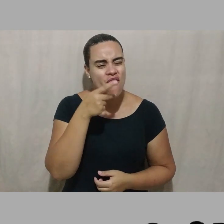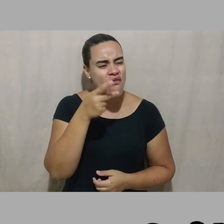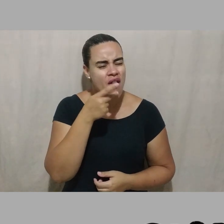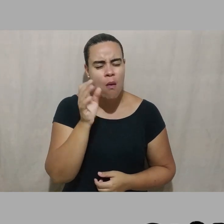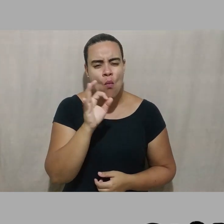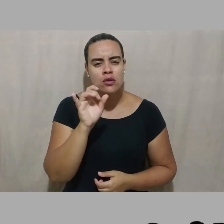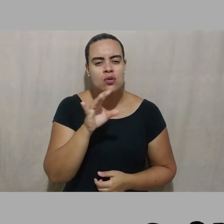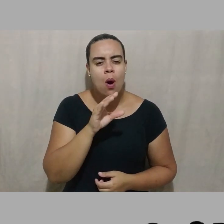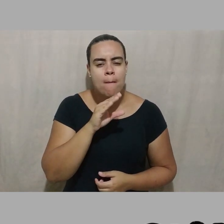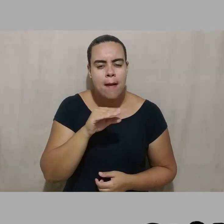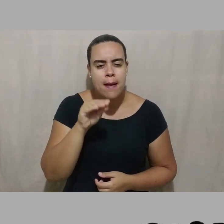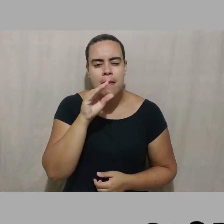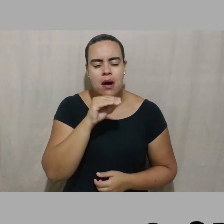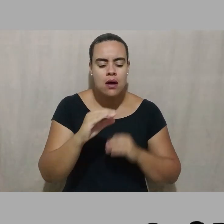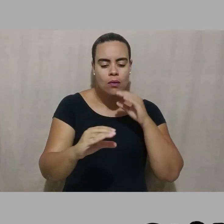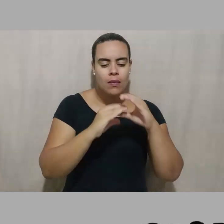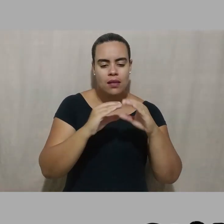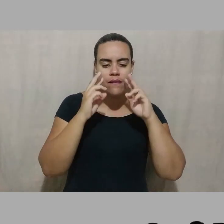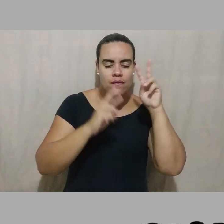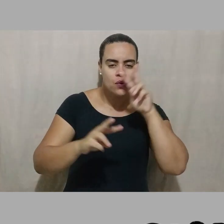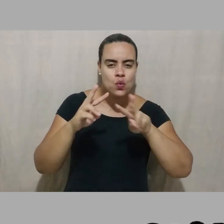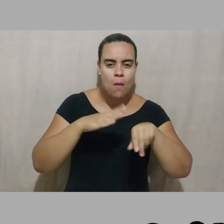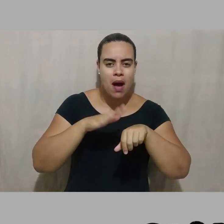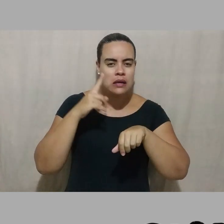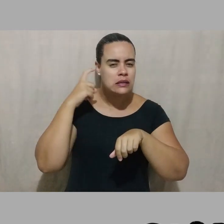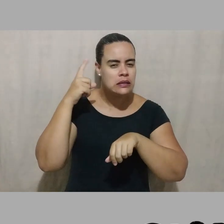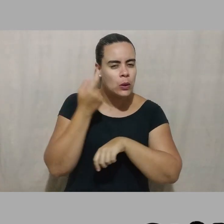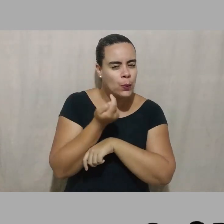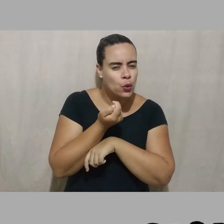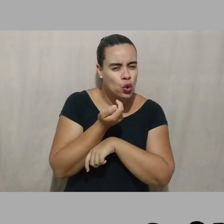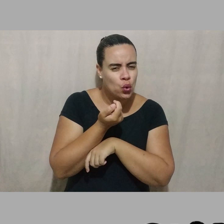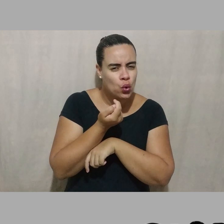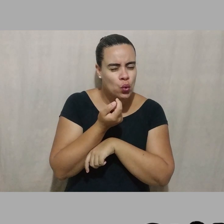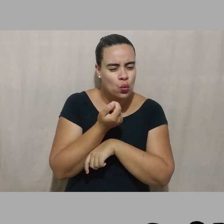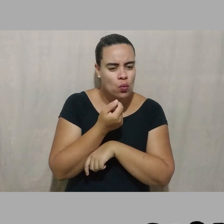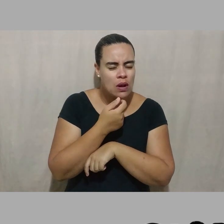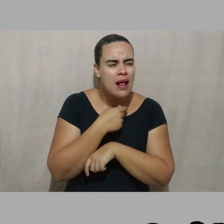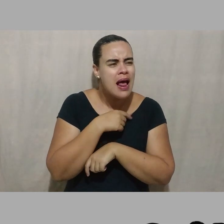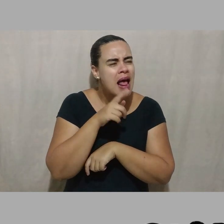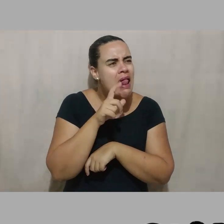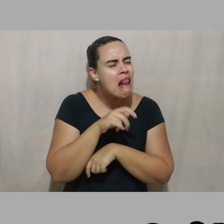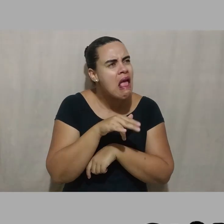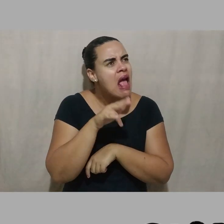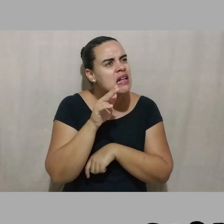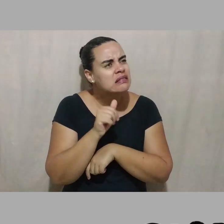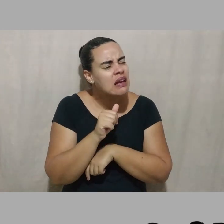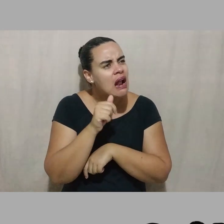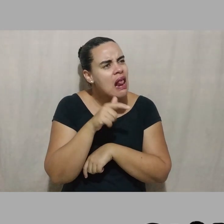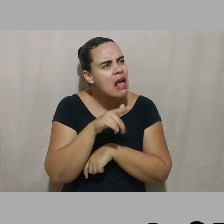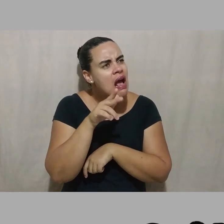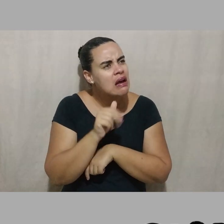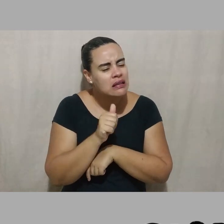vocalizar. Essa comunicação, que era mais visual do que sonora, exagerava o nome, como se tentasse compensar o tempo em